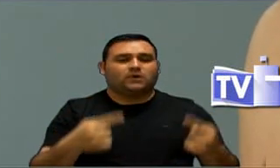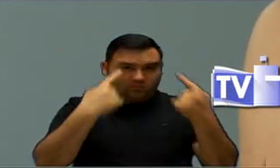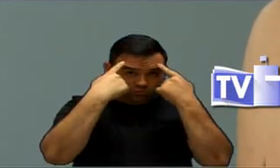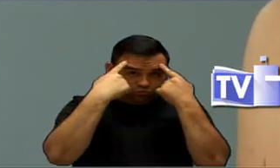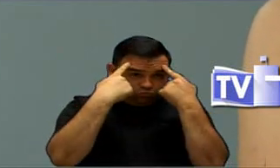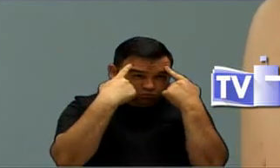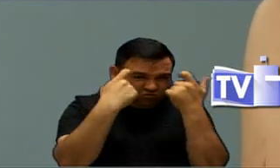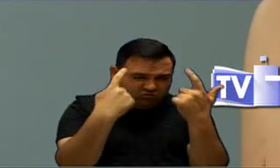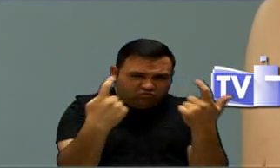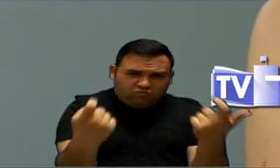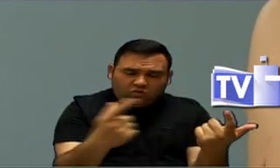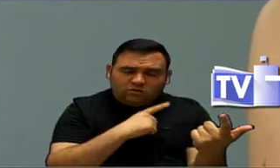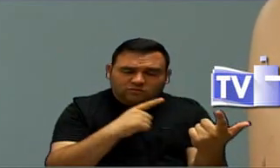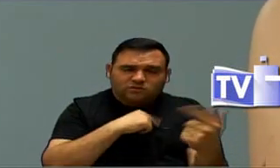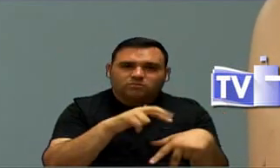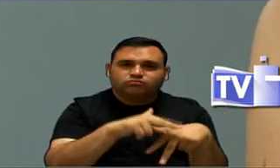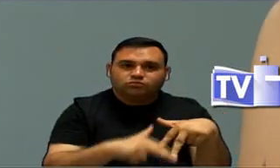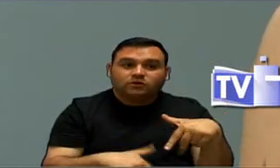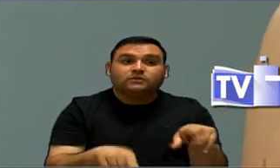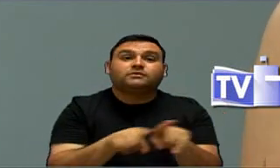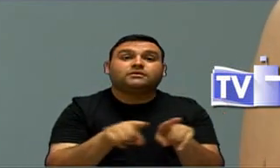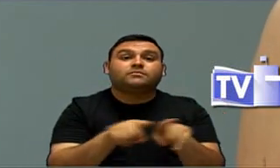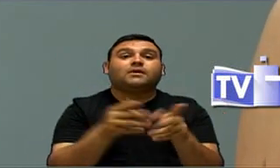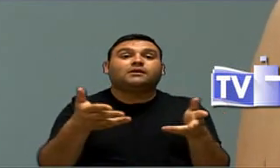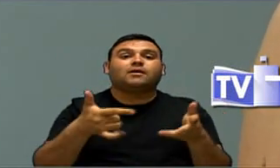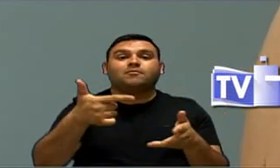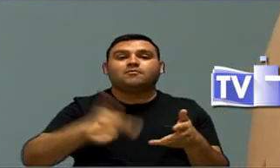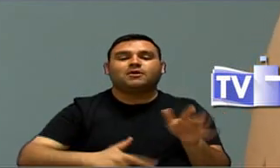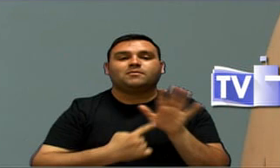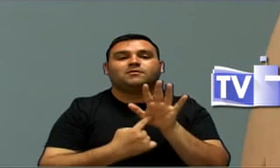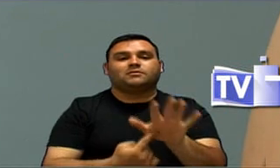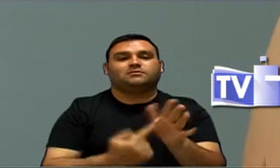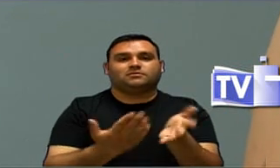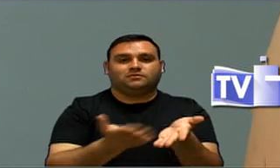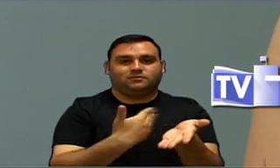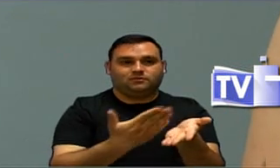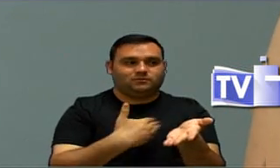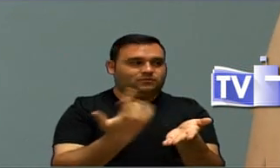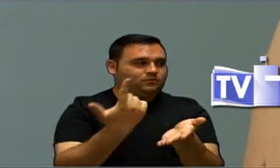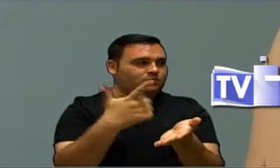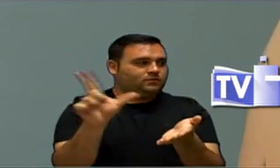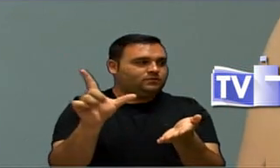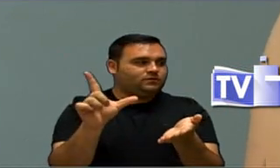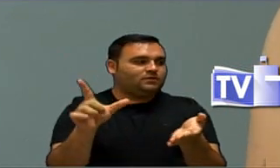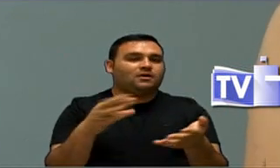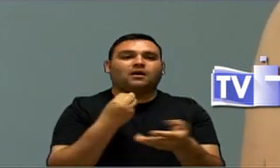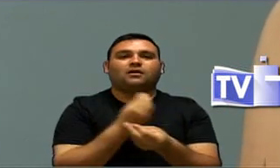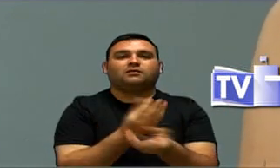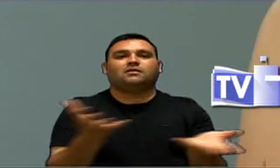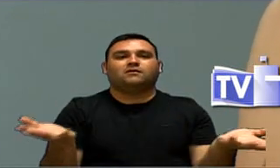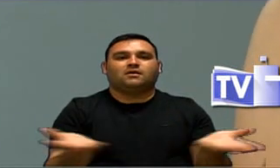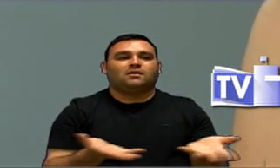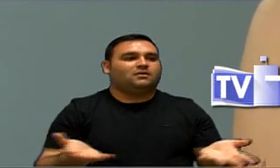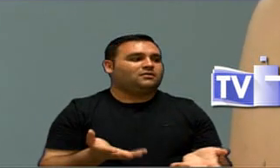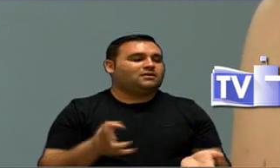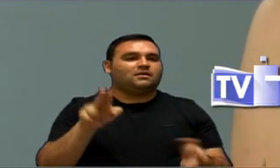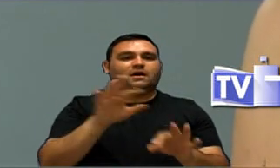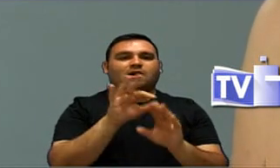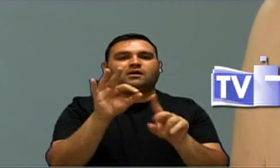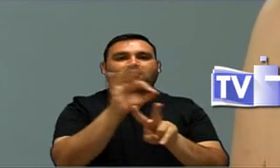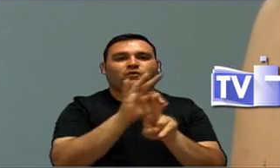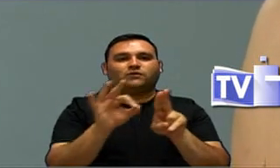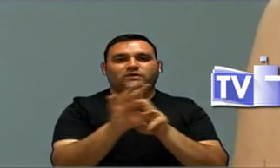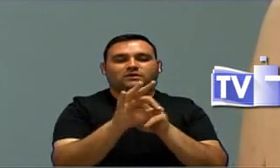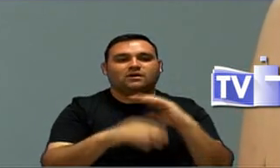violência de gênero. E eu gostaria também de apresentar este livro que acabamos de lançar na UFSCar,